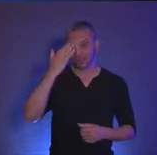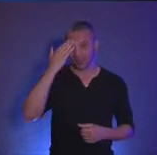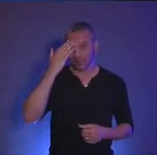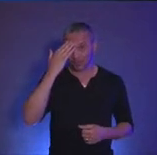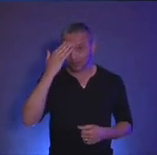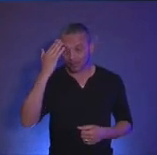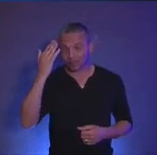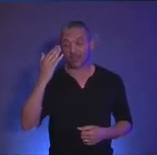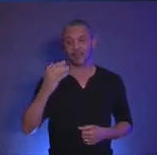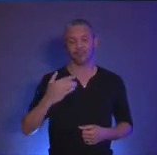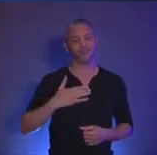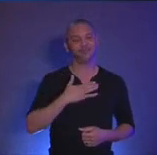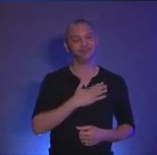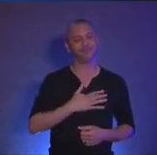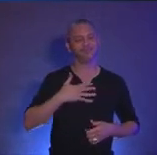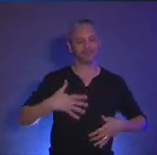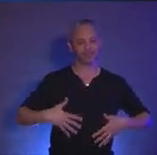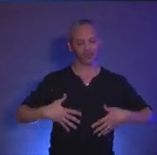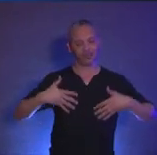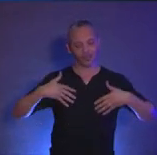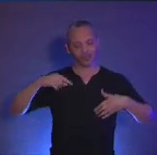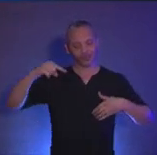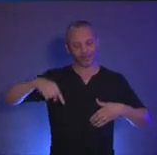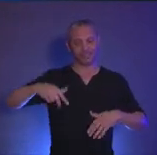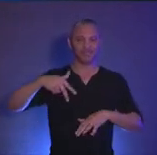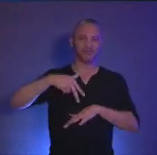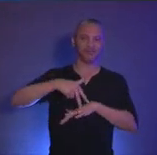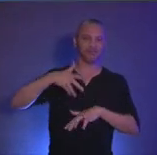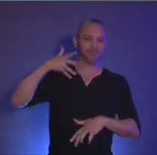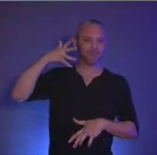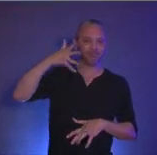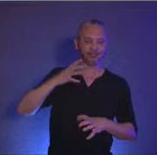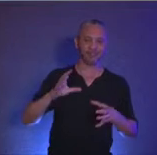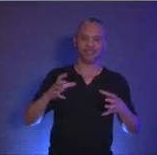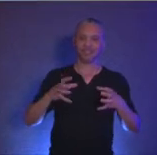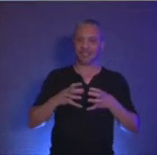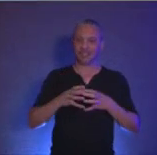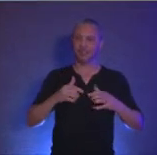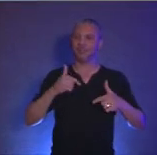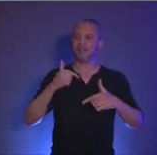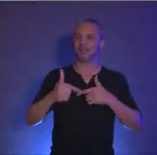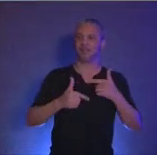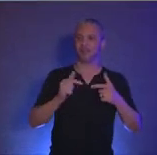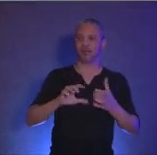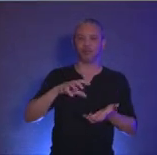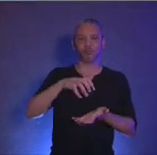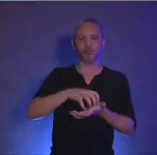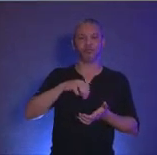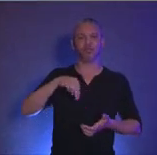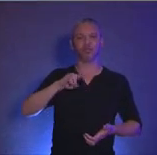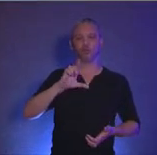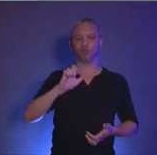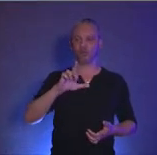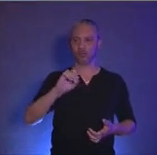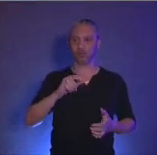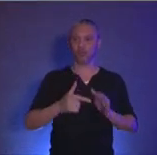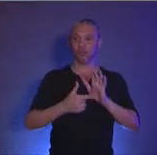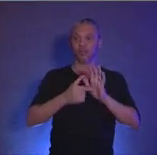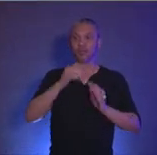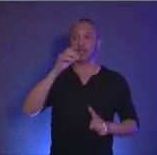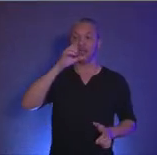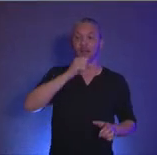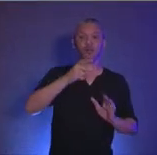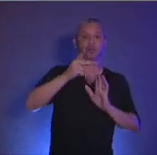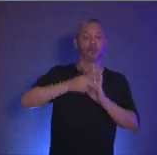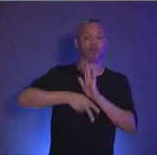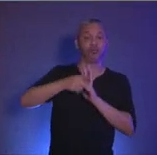Obrigada. Primeiro, queria falar que é uma honra estar aqui, né, tanto para mim quanto para toda a equipe do Núcleo. Vou apresentar rapidinho o nosso